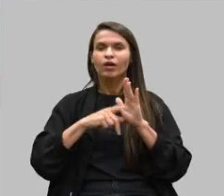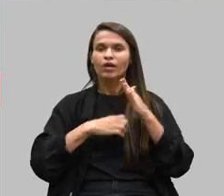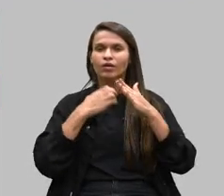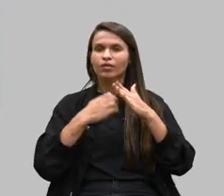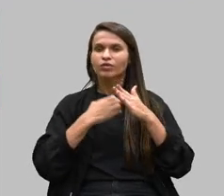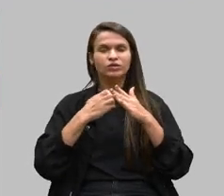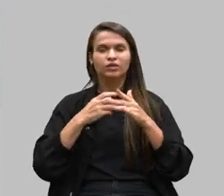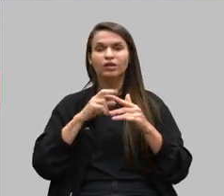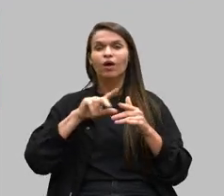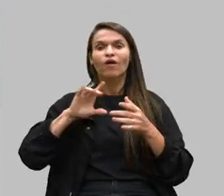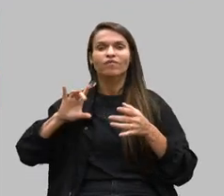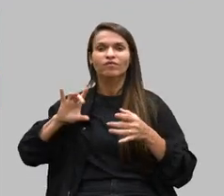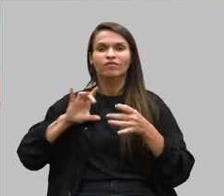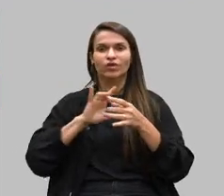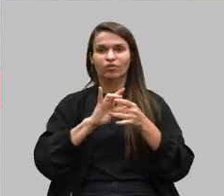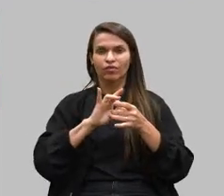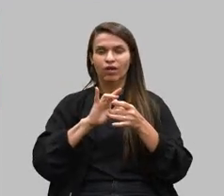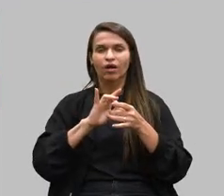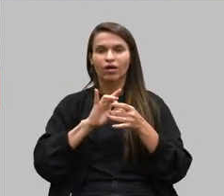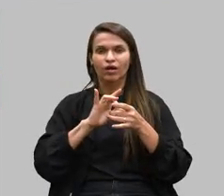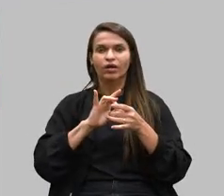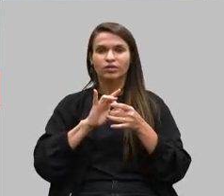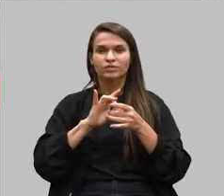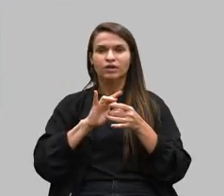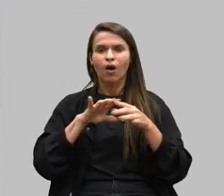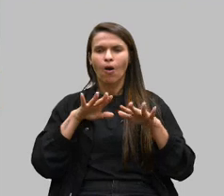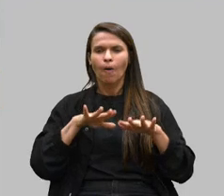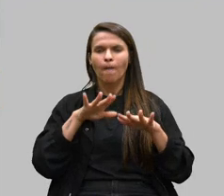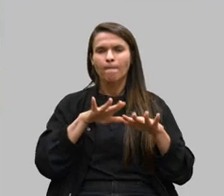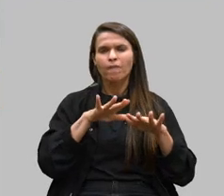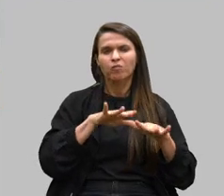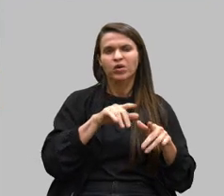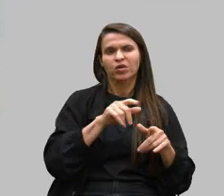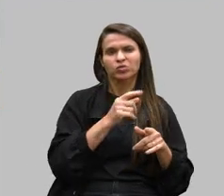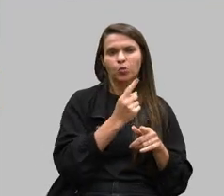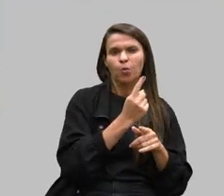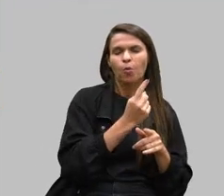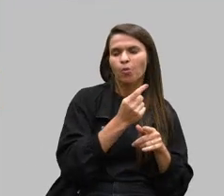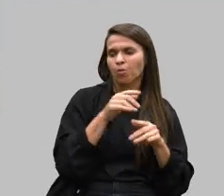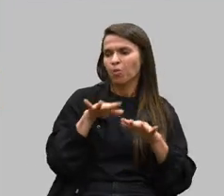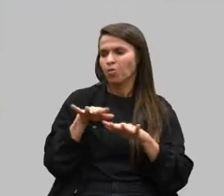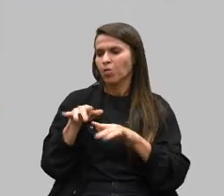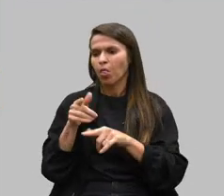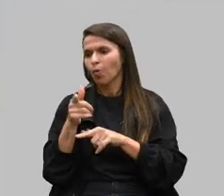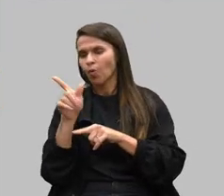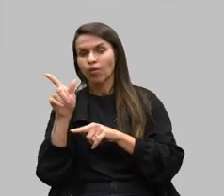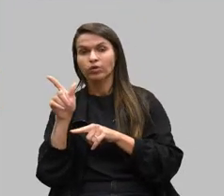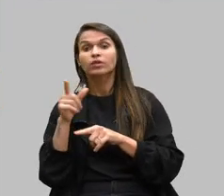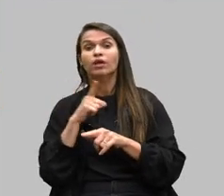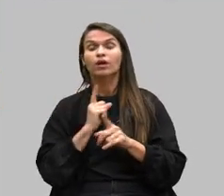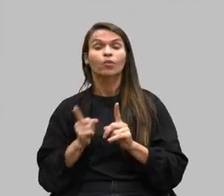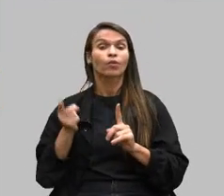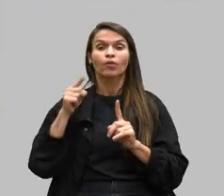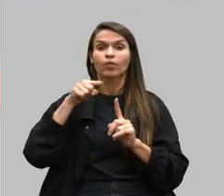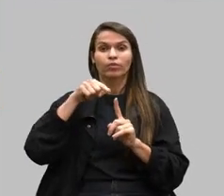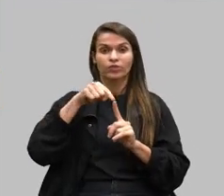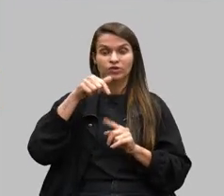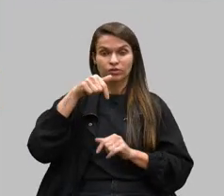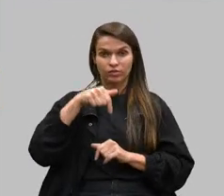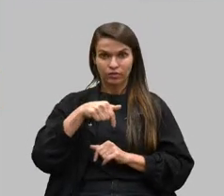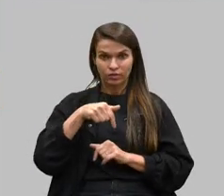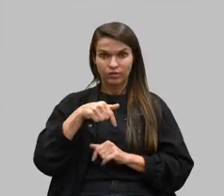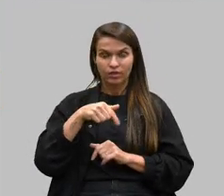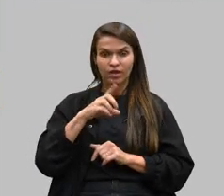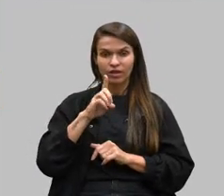vinculadas ao a um governo x governo Y que vai ter o objetivo e aqui delmo a